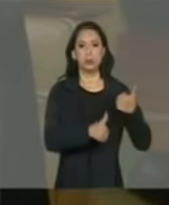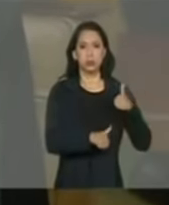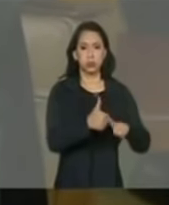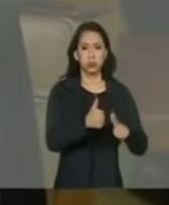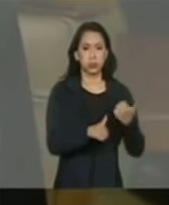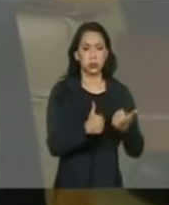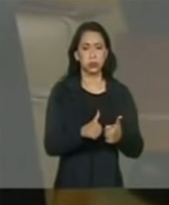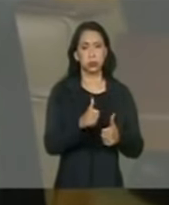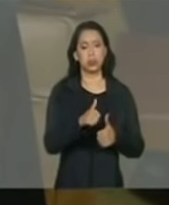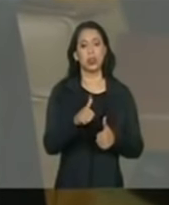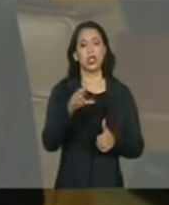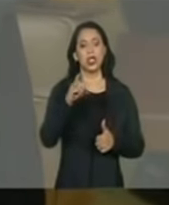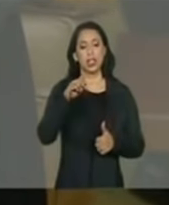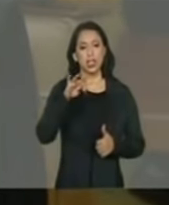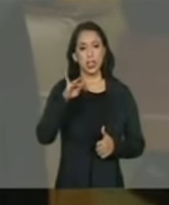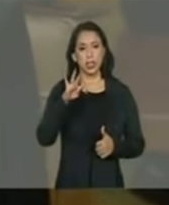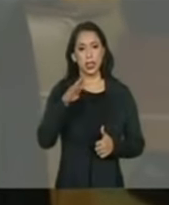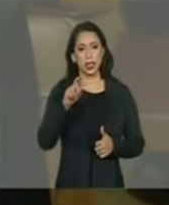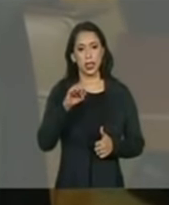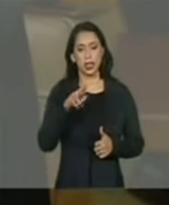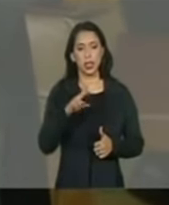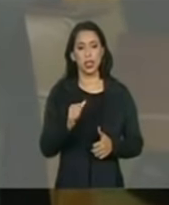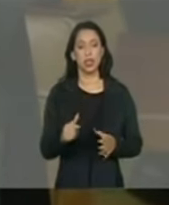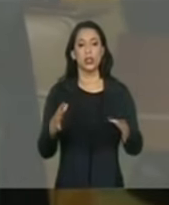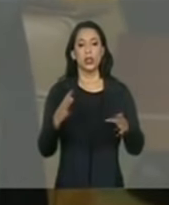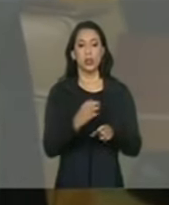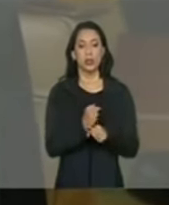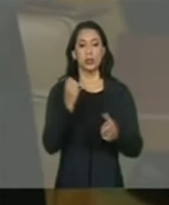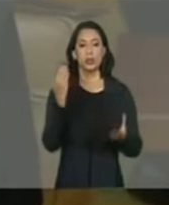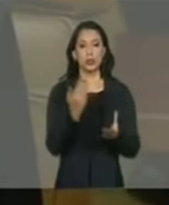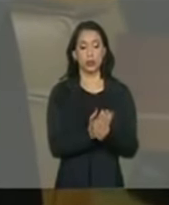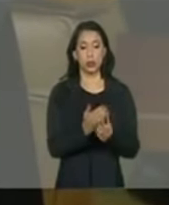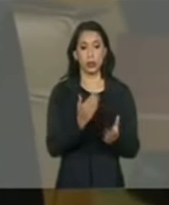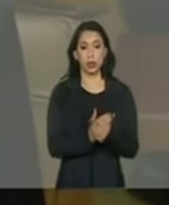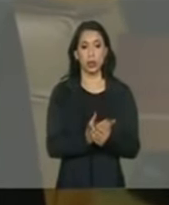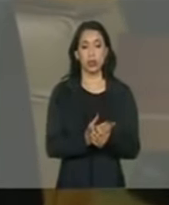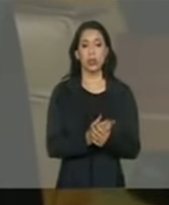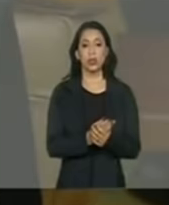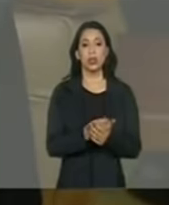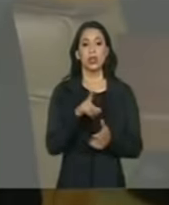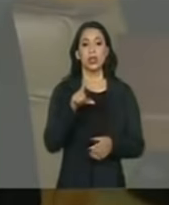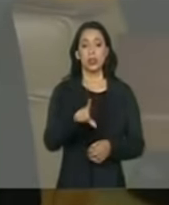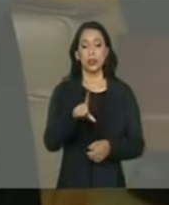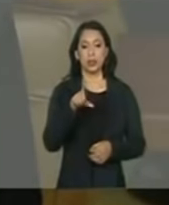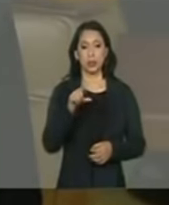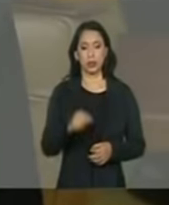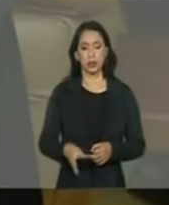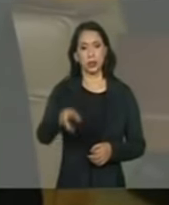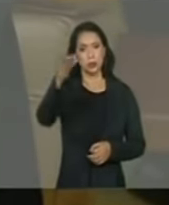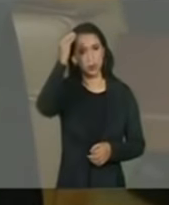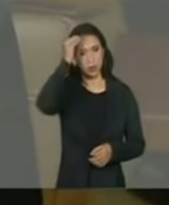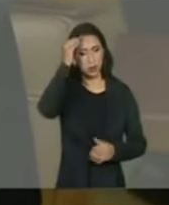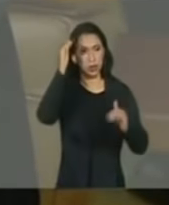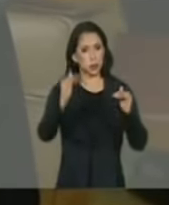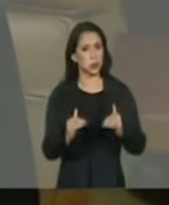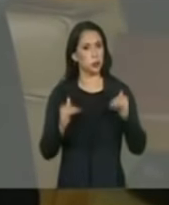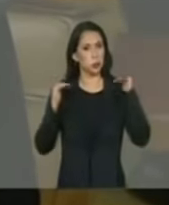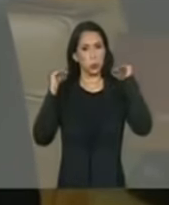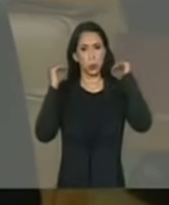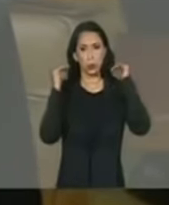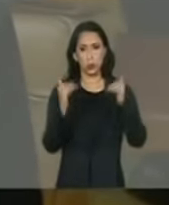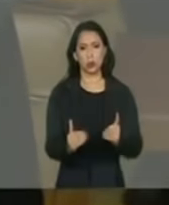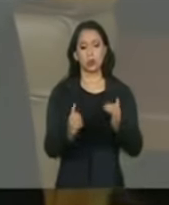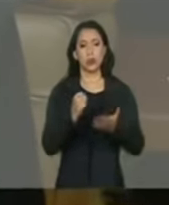critério do duplo grau de jurisdição optou conscientemente de modo soberano com